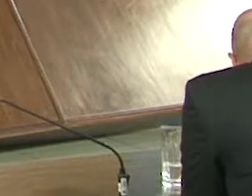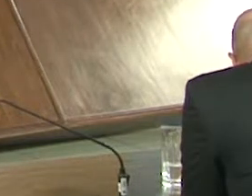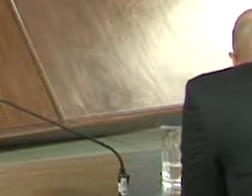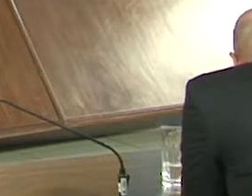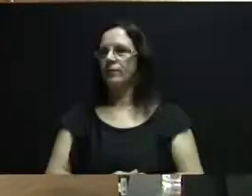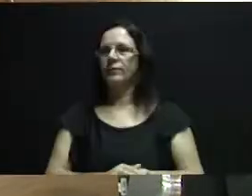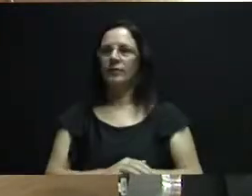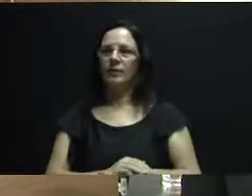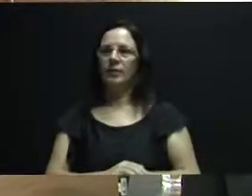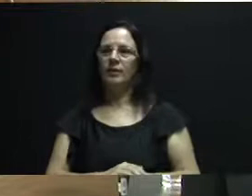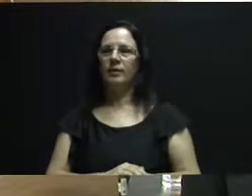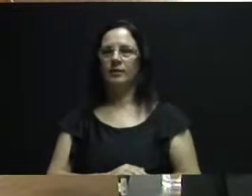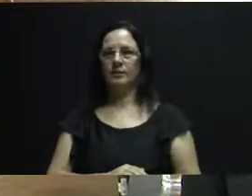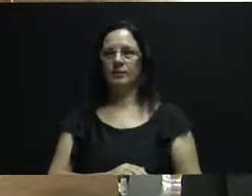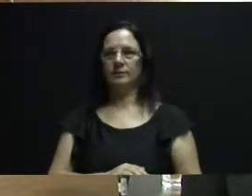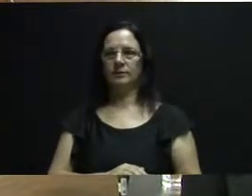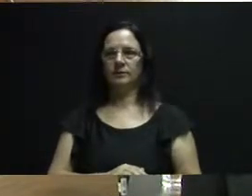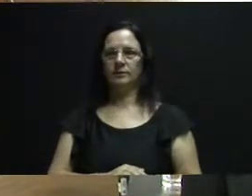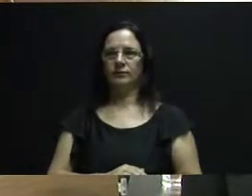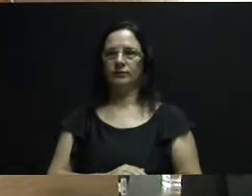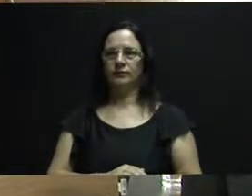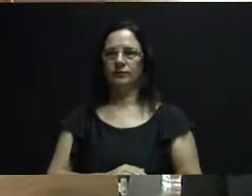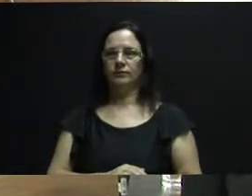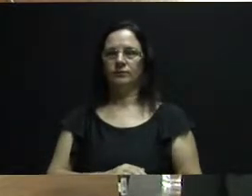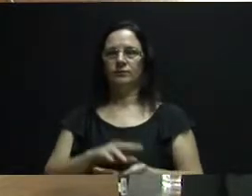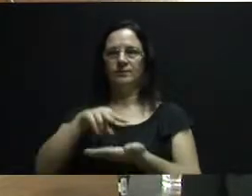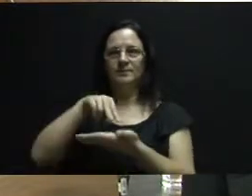Conceda a palavra ao homenageado.